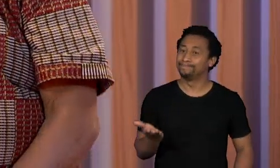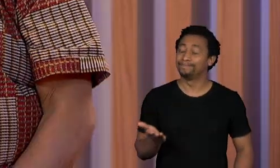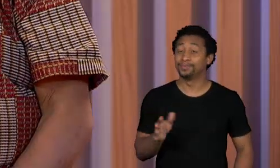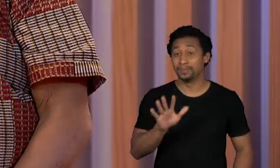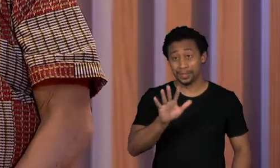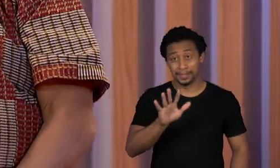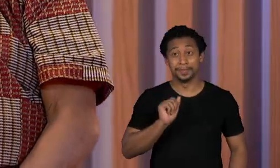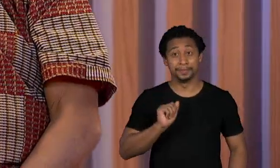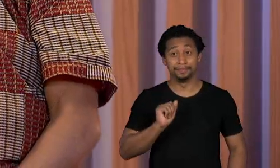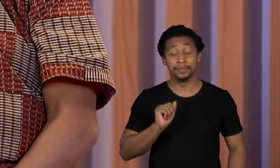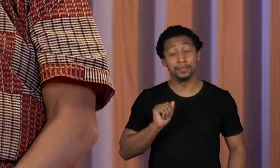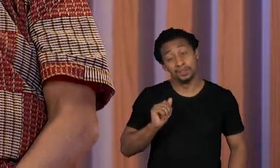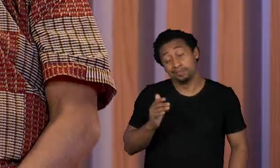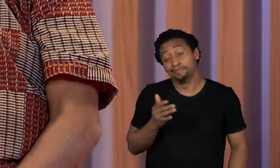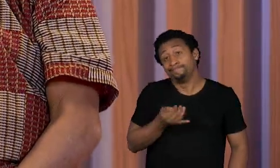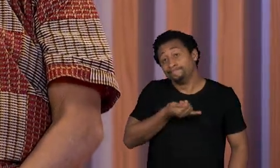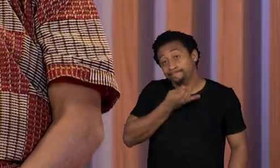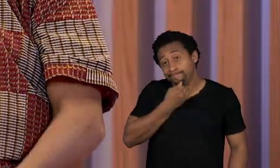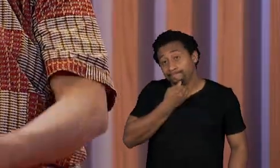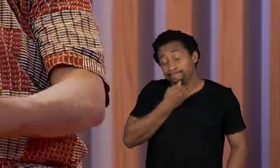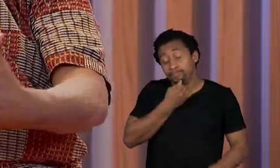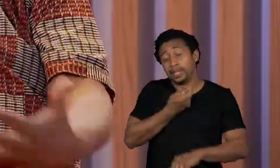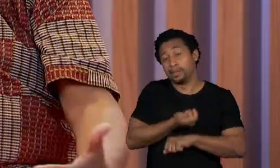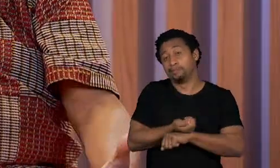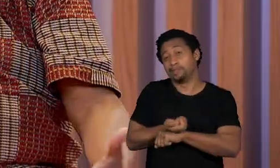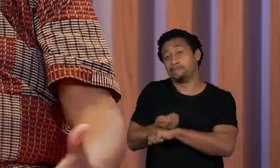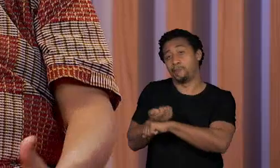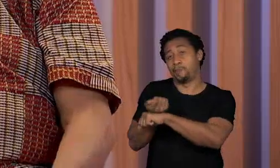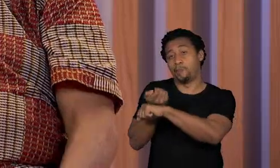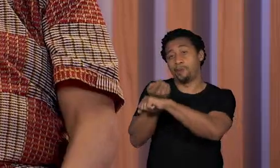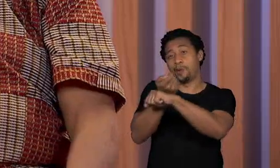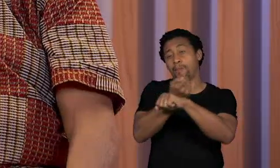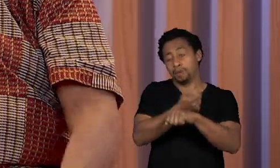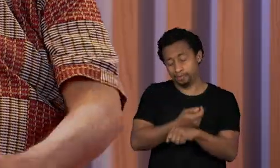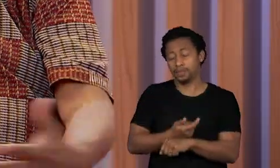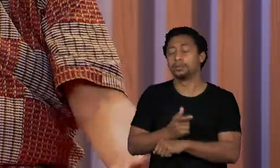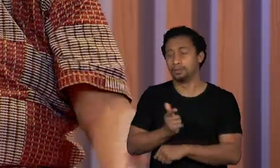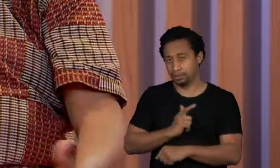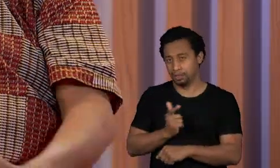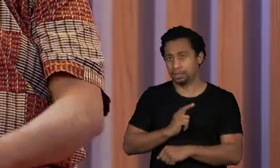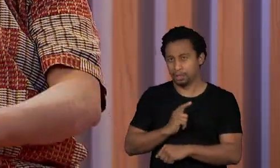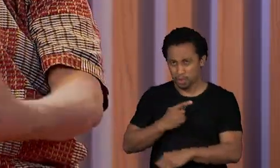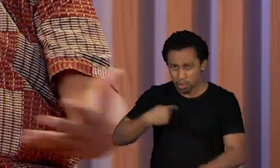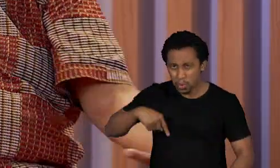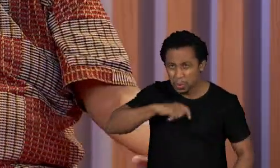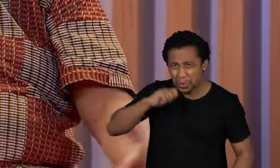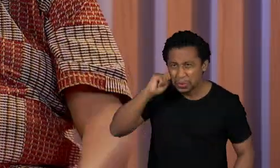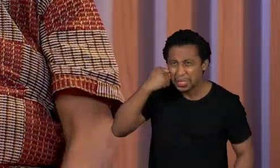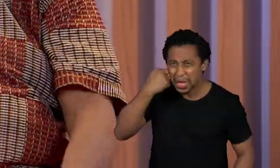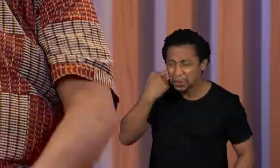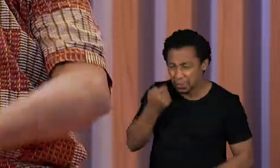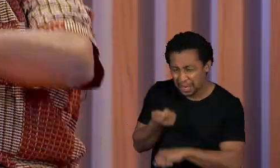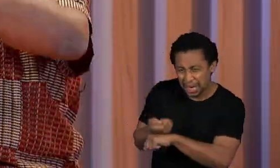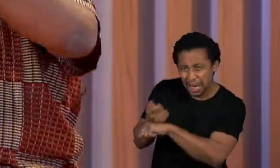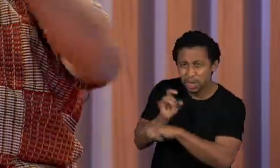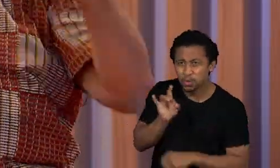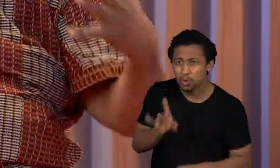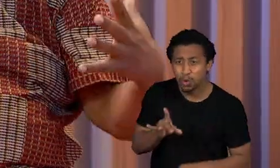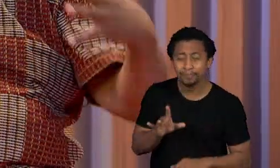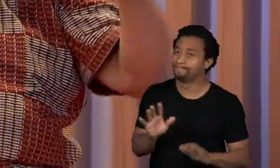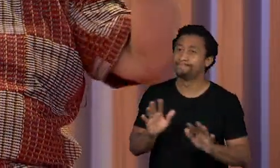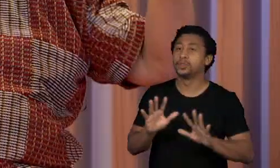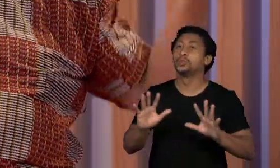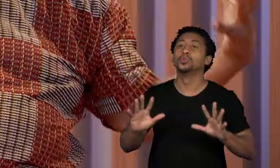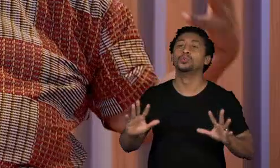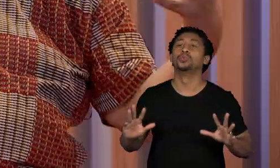que sempre fomos enganados, né? Mas não fomos nós só negros enganados ou pretos enganados.